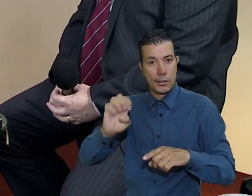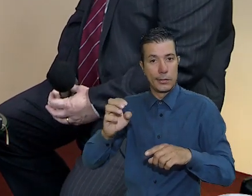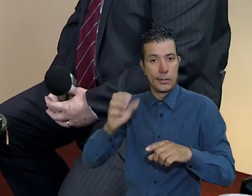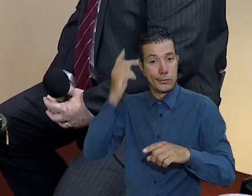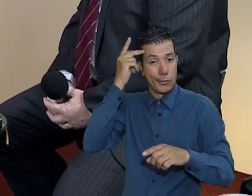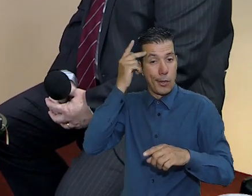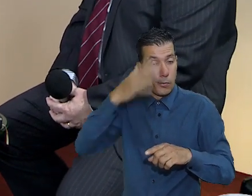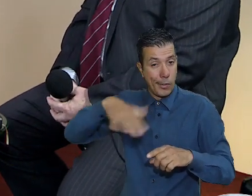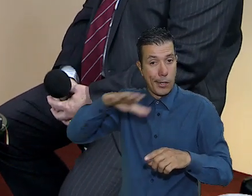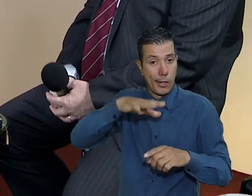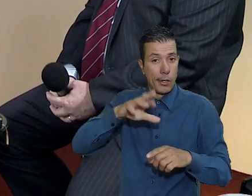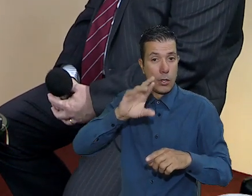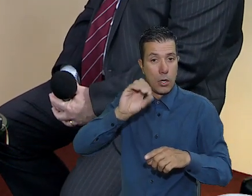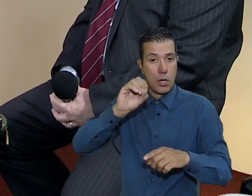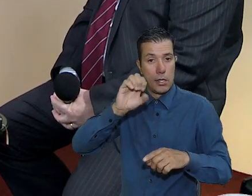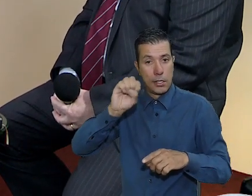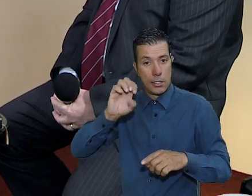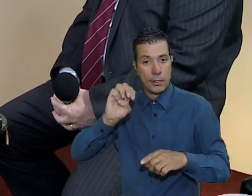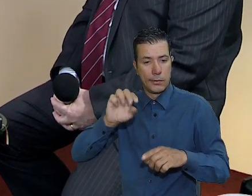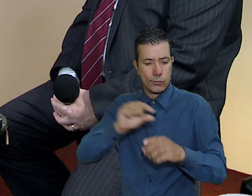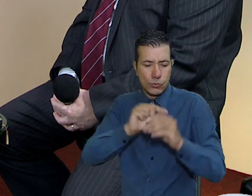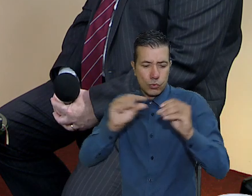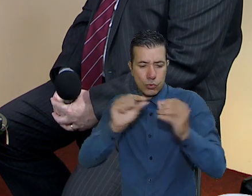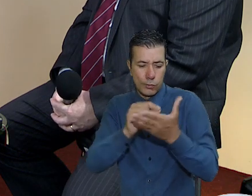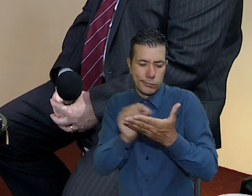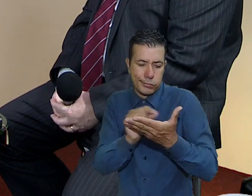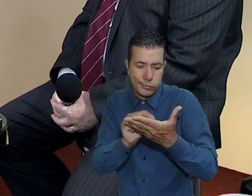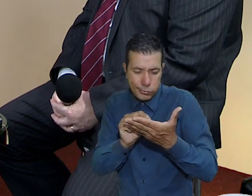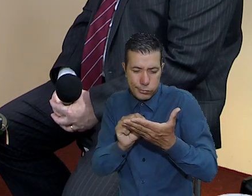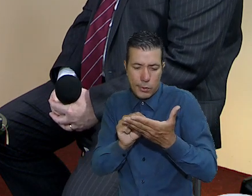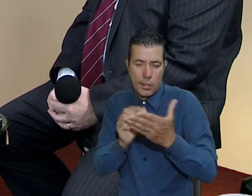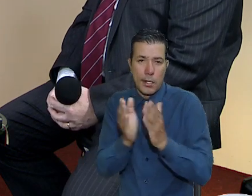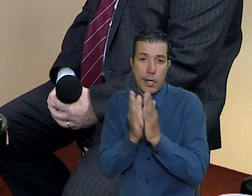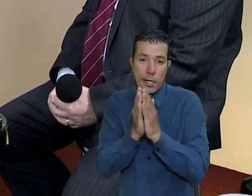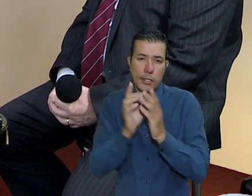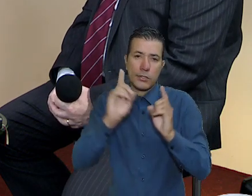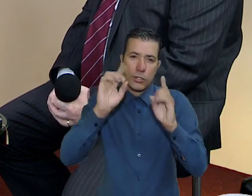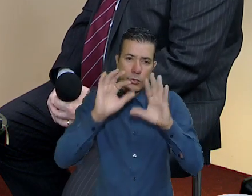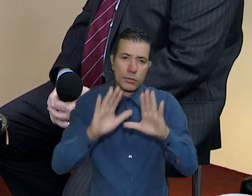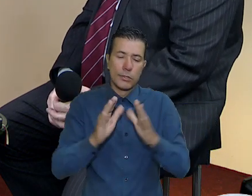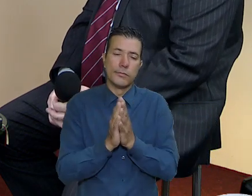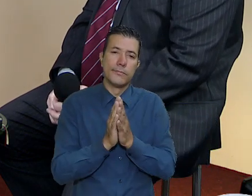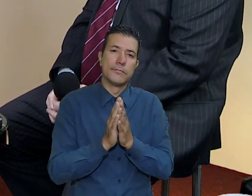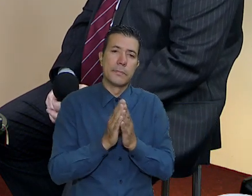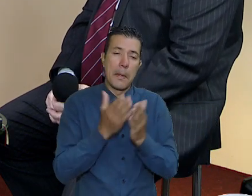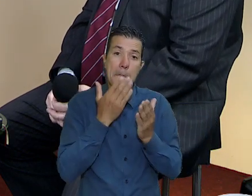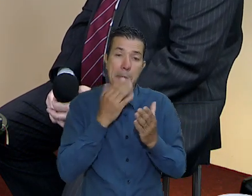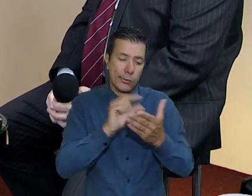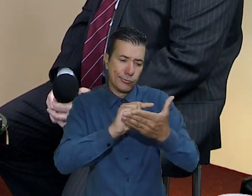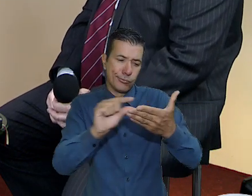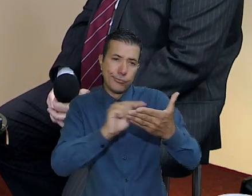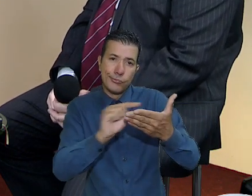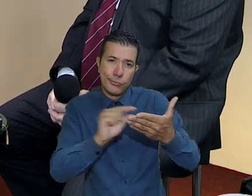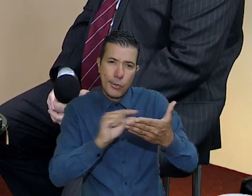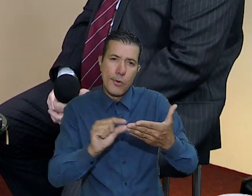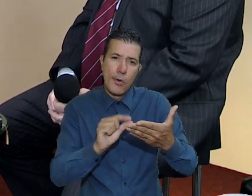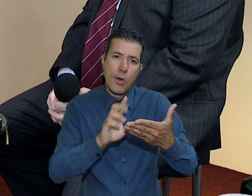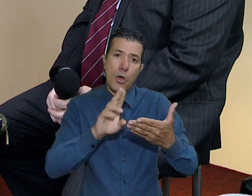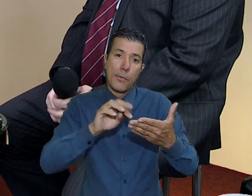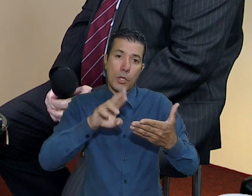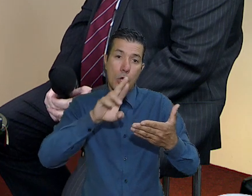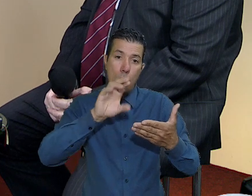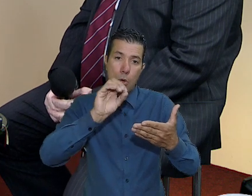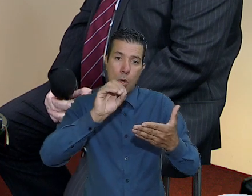viu, pastor, pela Rose. Vamos anotar aqui no nosso caderninho de oração. E peço aos irmãos também que anotem aí o nome da Rose, você que está nos